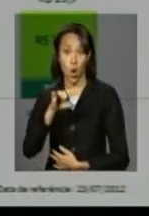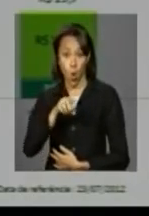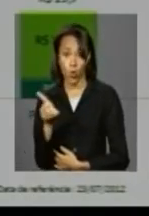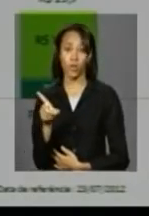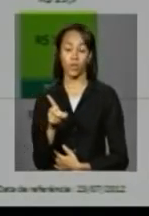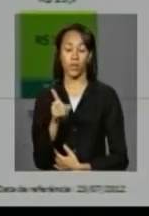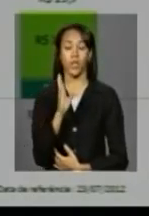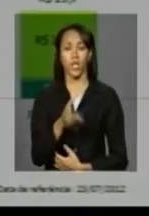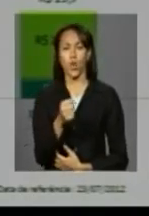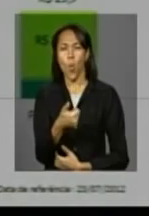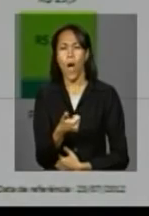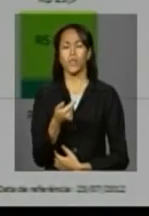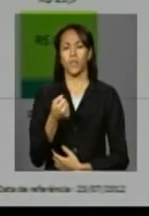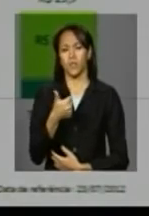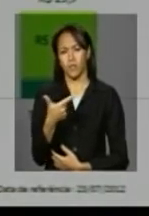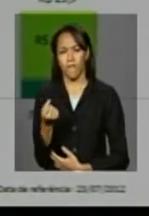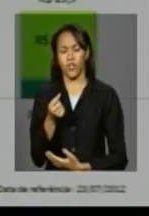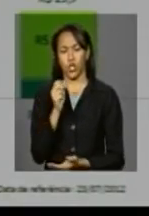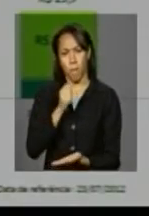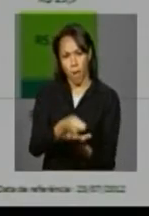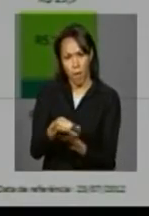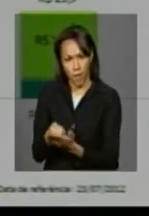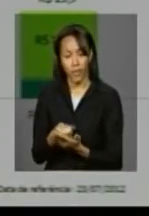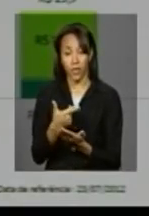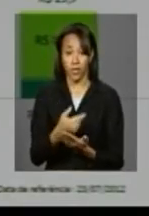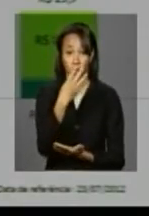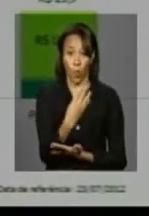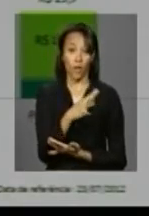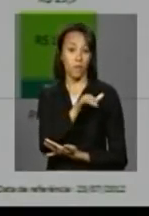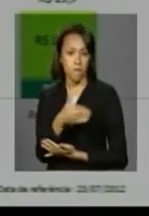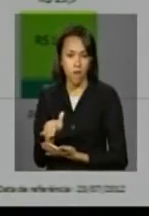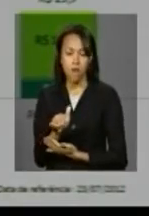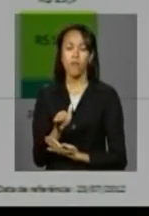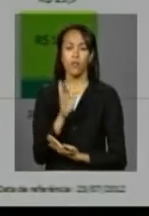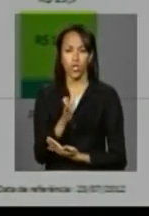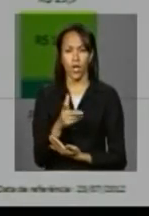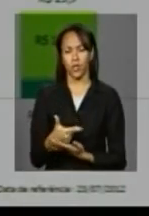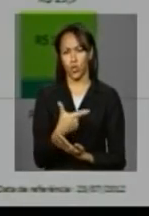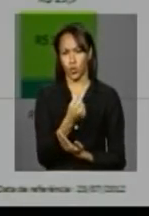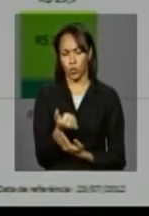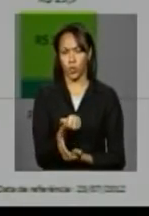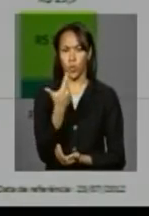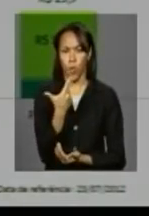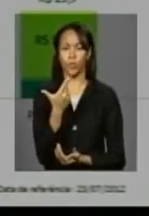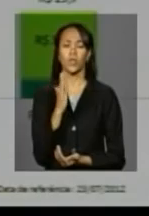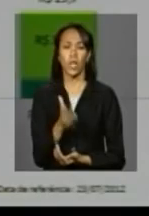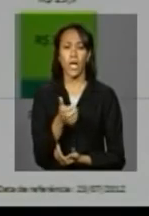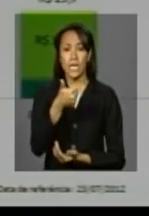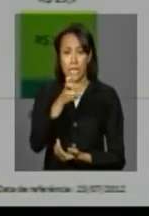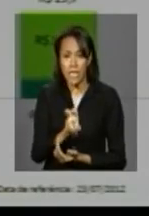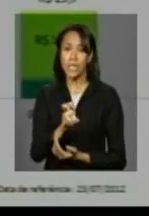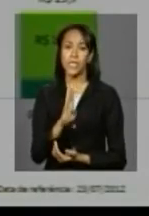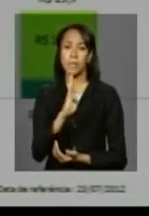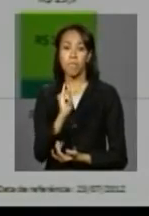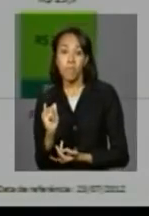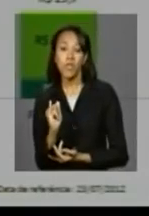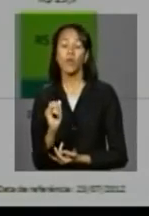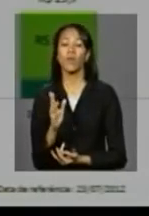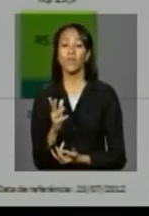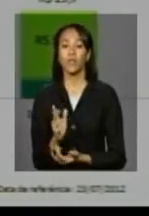quase 20 de pagamento. Desses, 4,5 com dotações do ano de 2012 e 15 bilhões